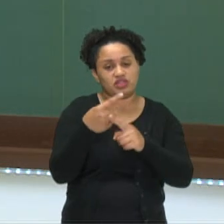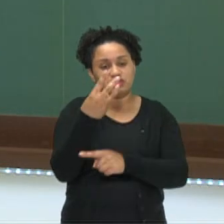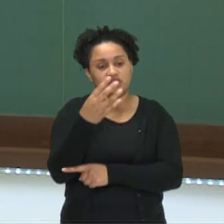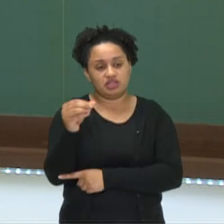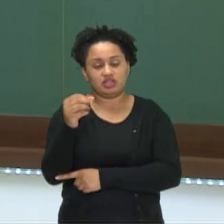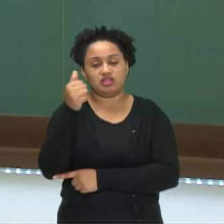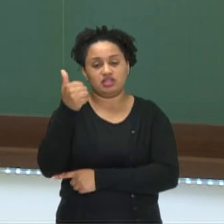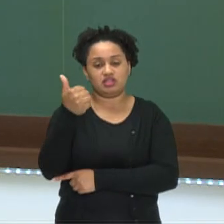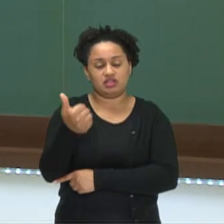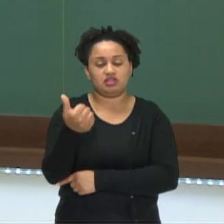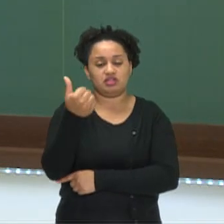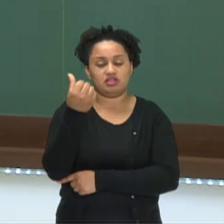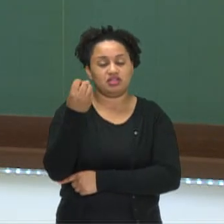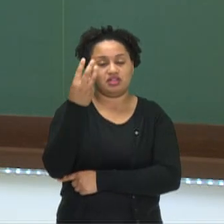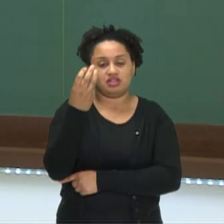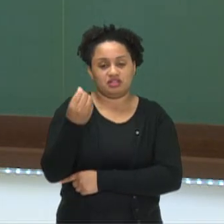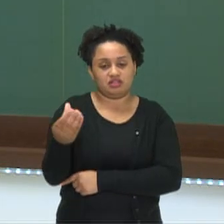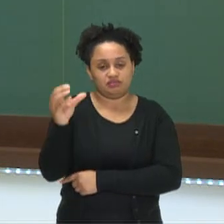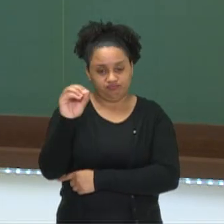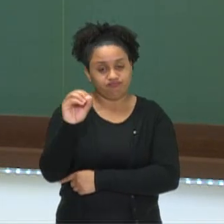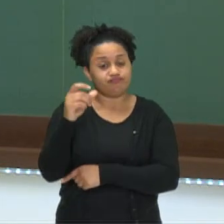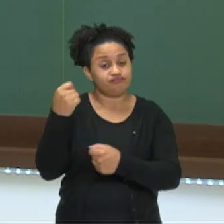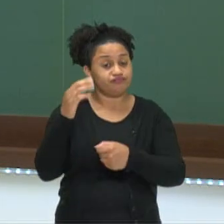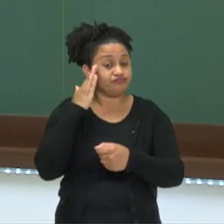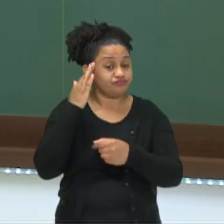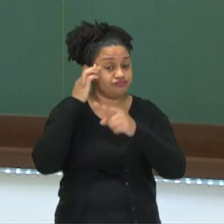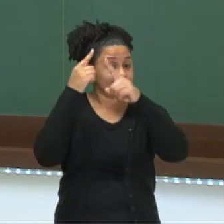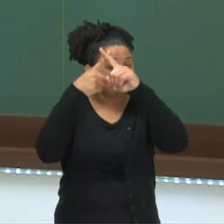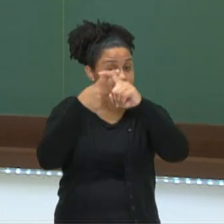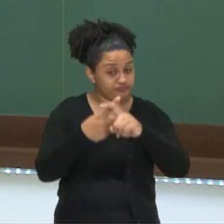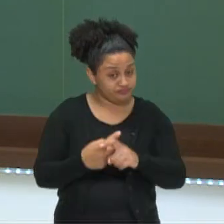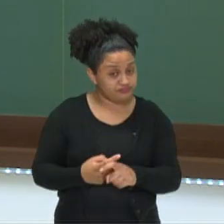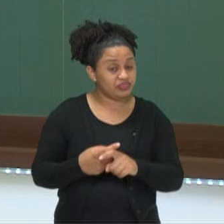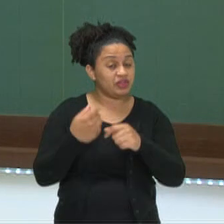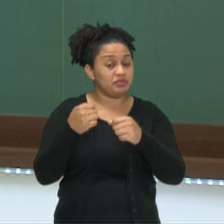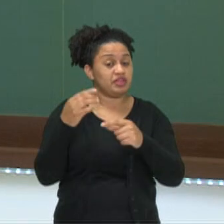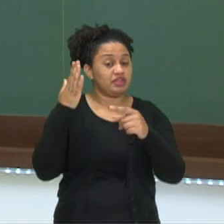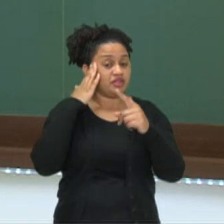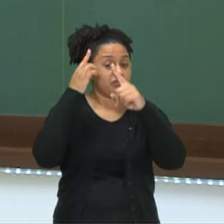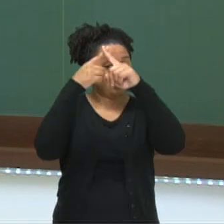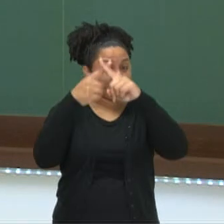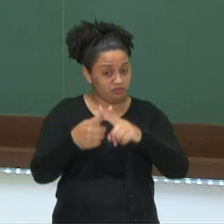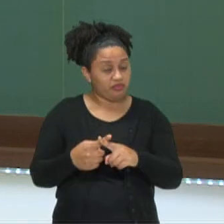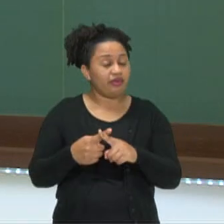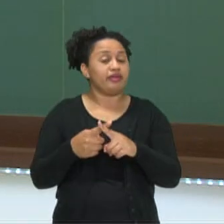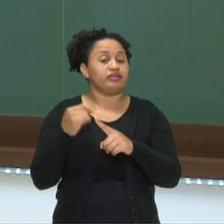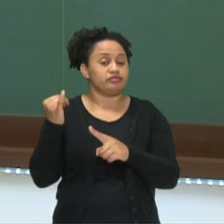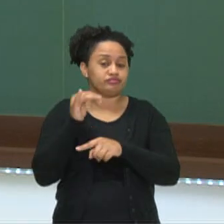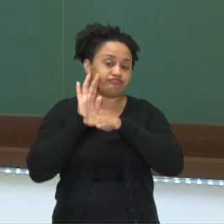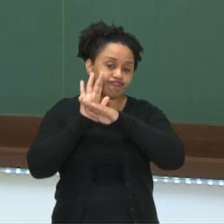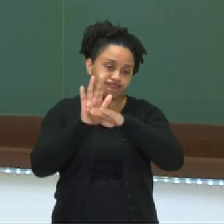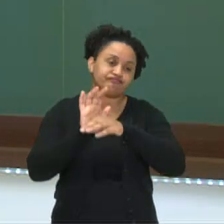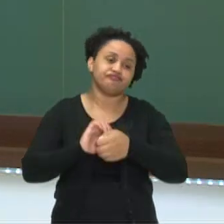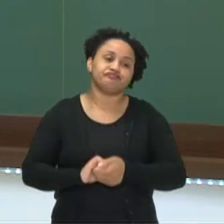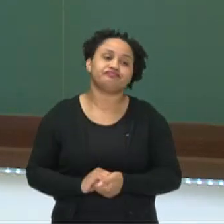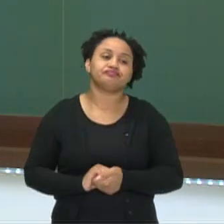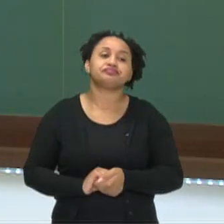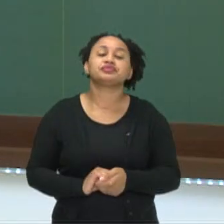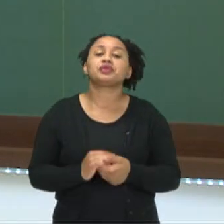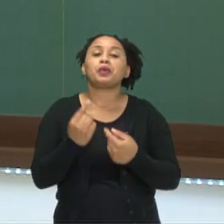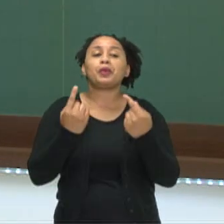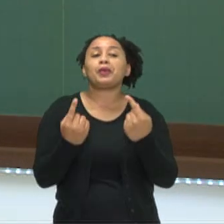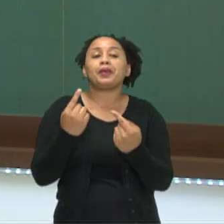360. Ok? Daí tem que saber a tabuada, né? A tabuada ajuda muito. Aí, beleza. Quem que vai